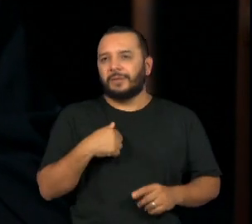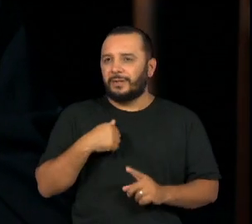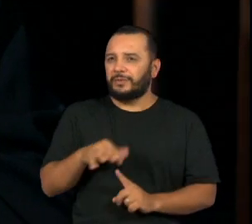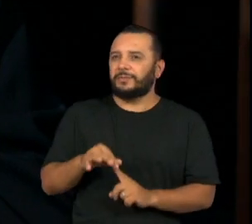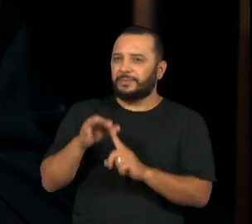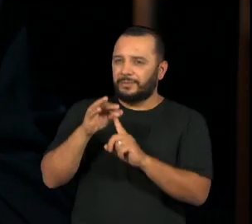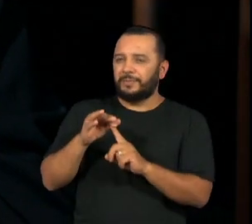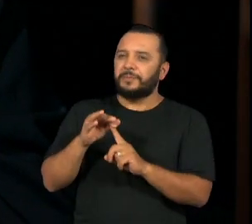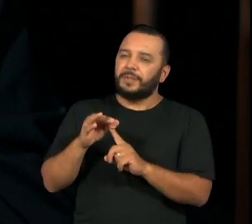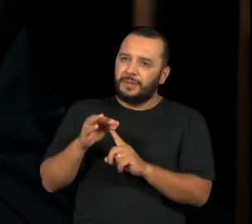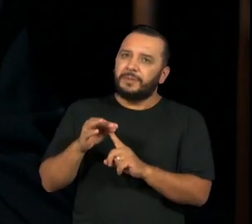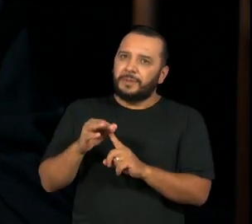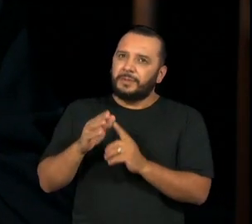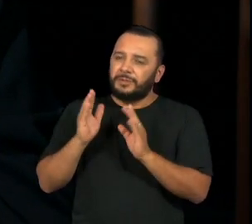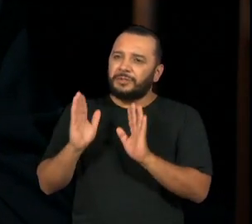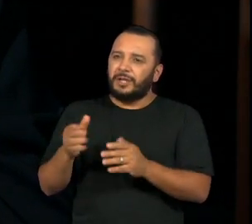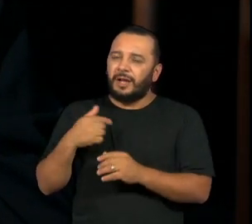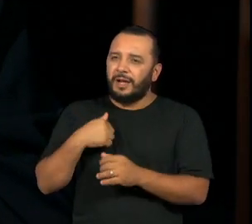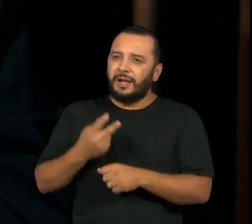latino, o Grammy Latino